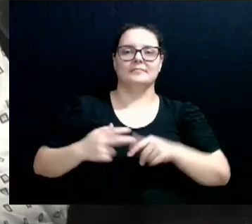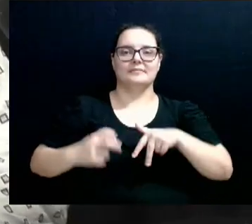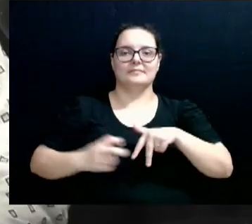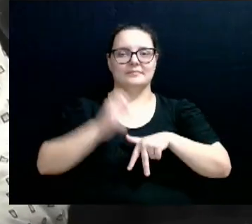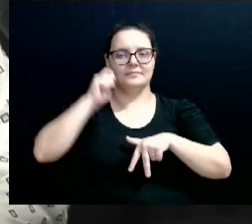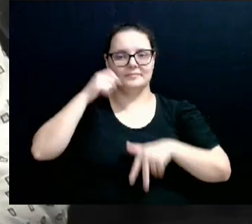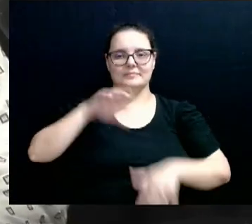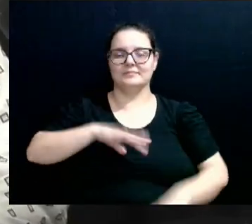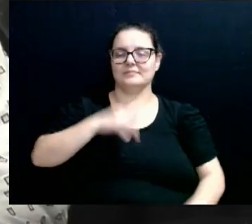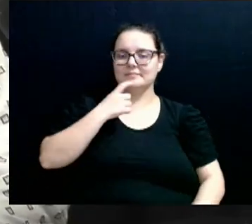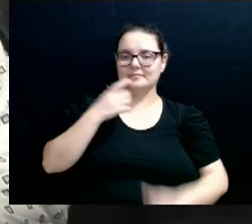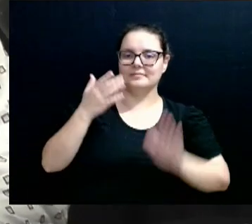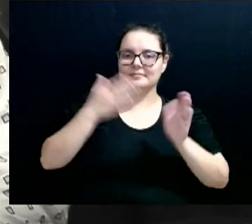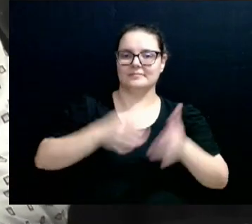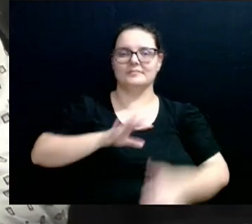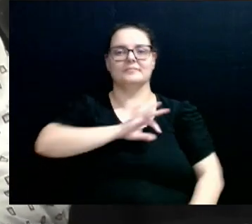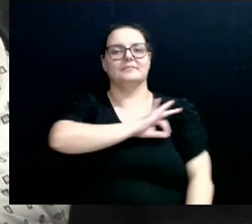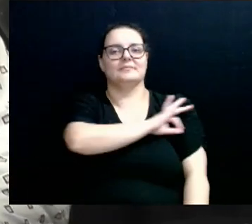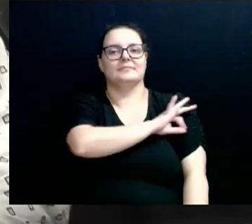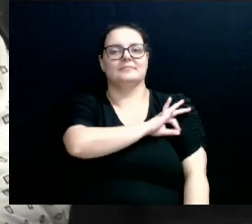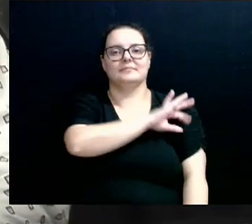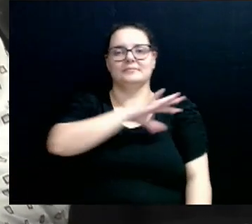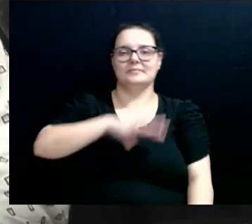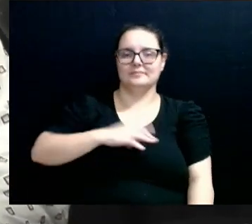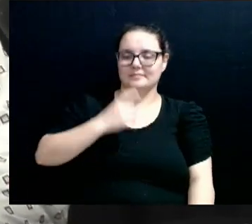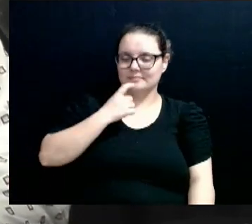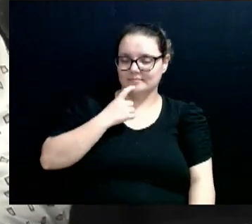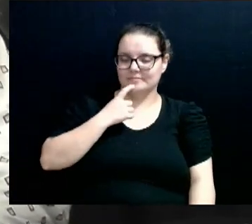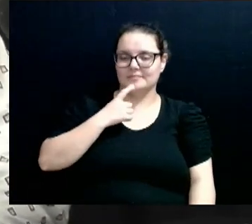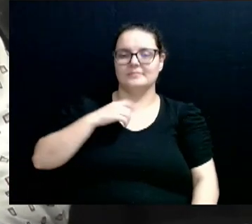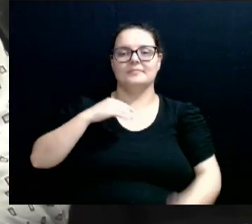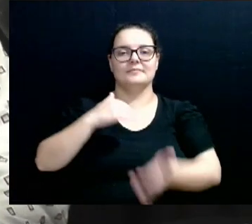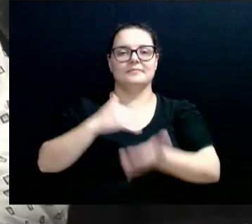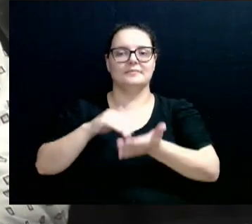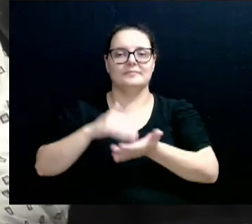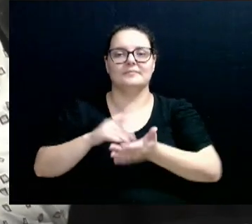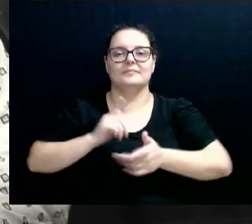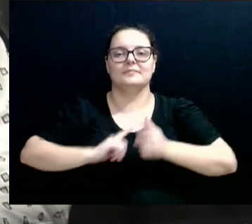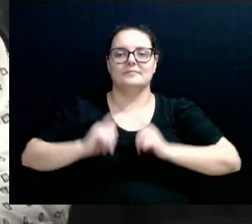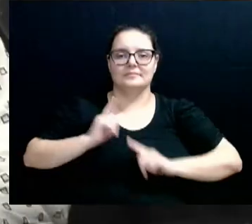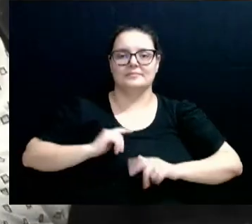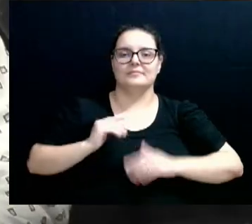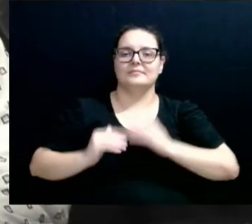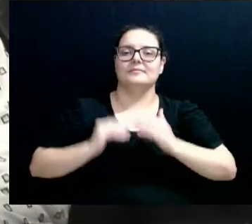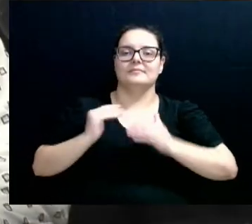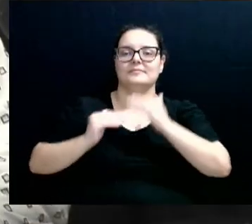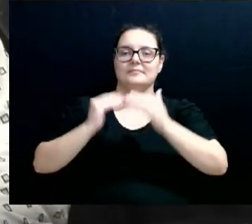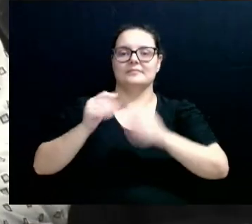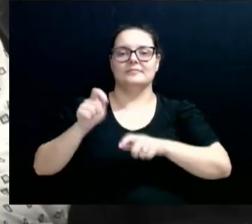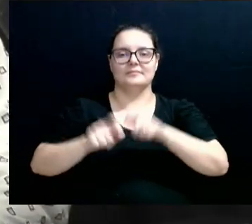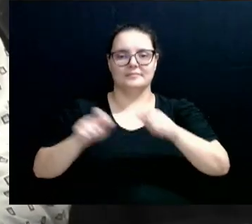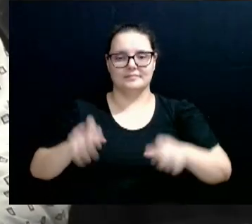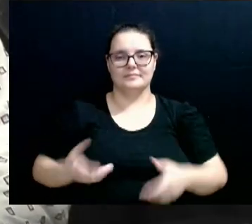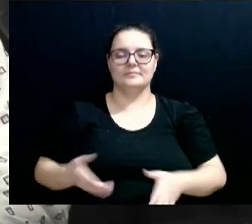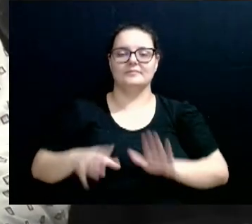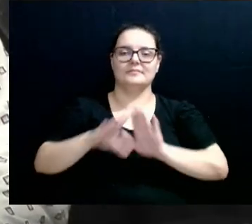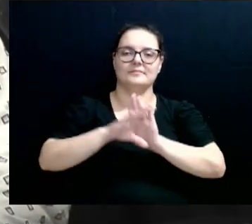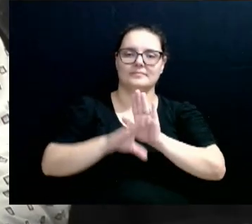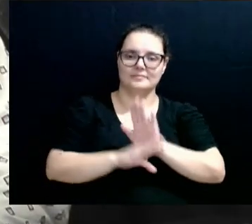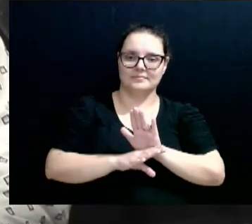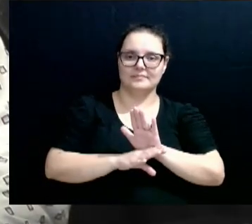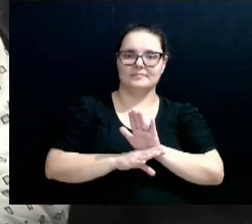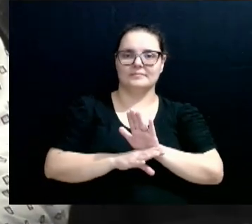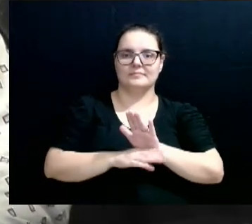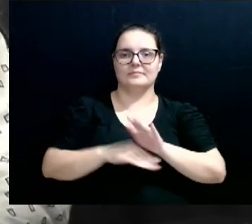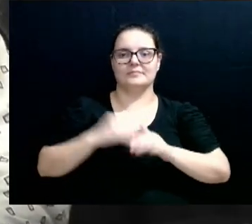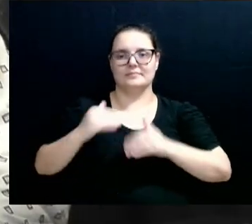da Prefeitura de Campinas, por meio da Secretaria de Gestão e Desenvolvimento de Pessoas, do Programa de Desenvolvimento de